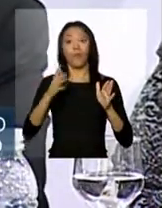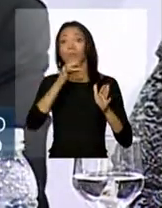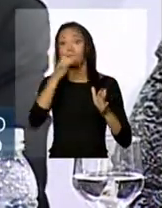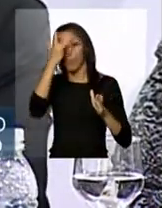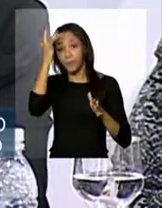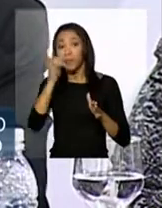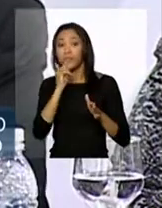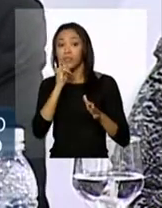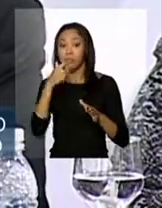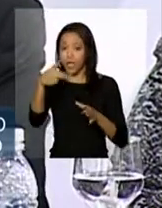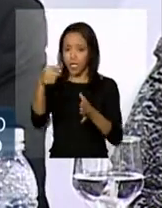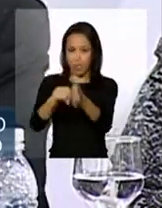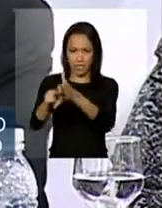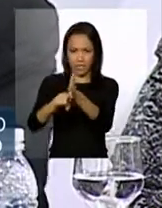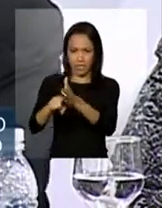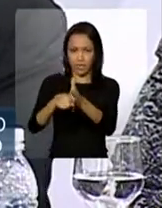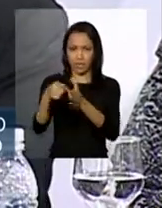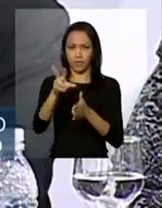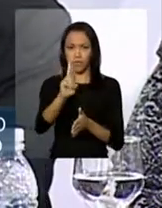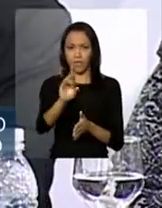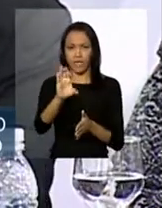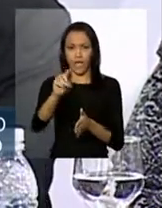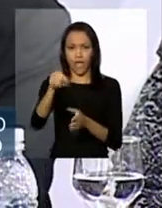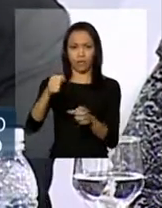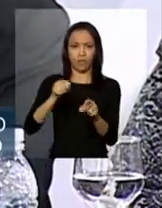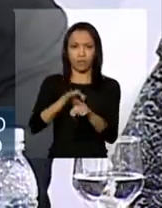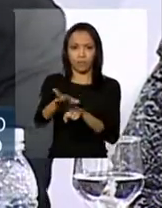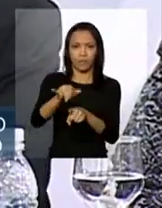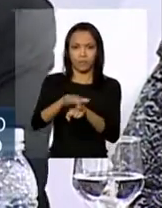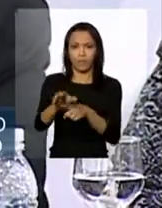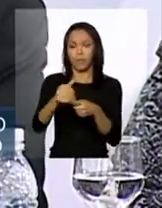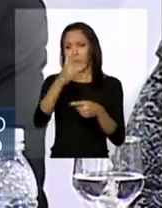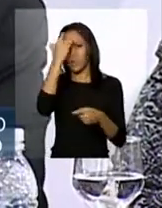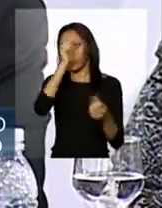estudos do Ricardo têm mostrado, mas é uma sociedade